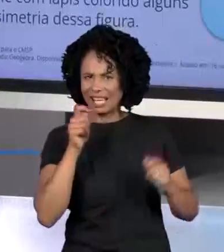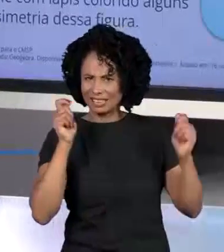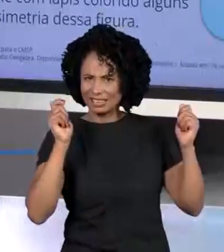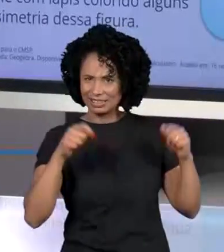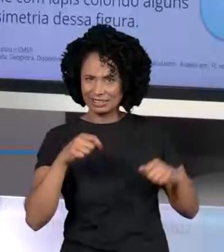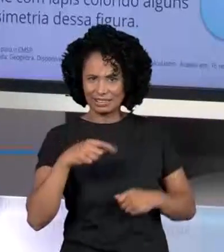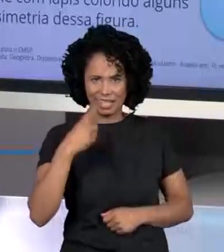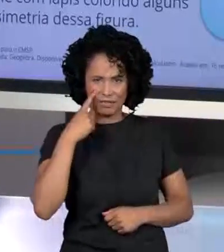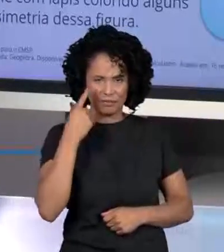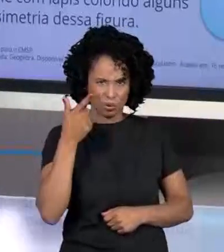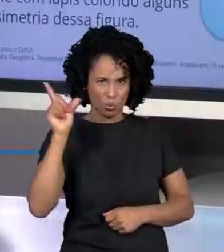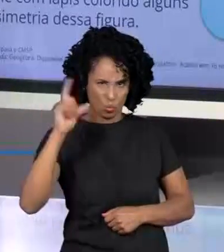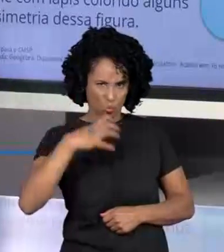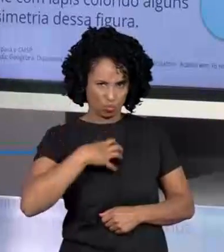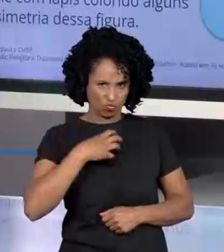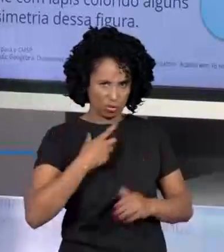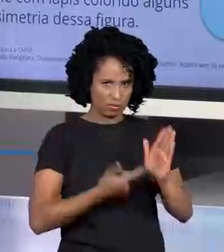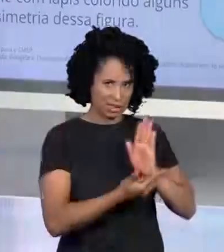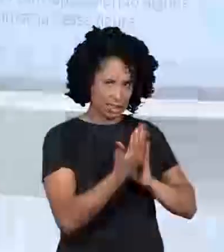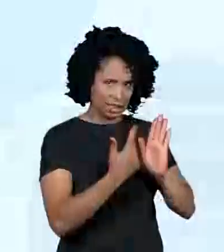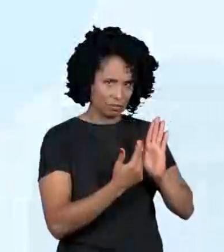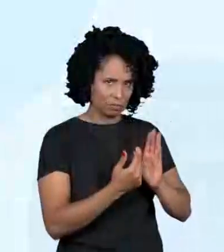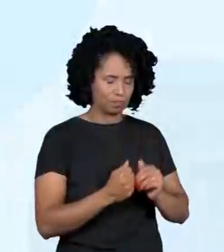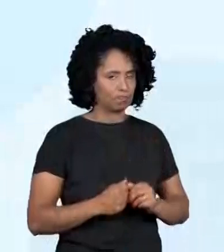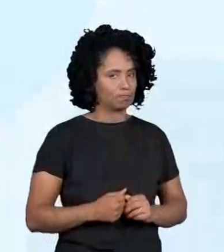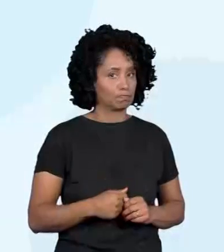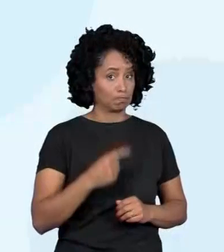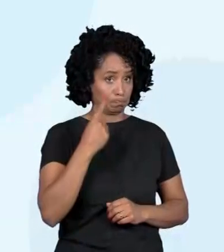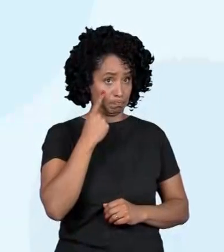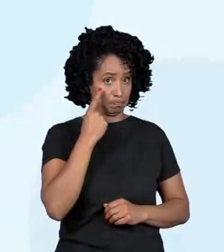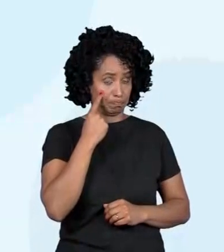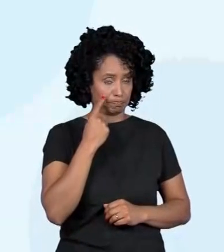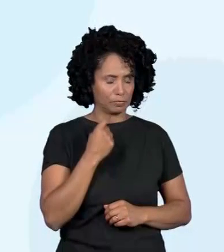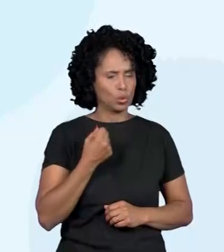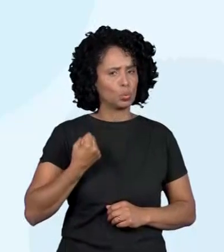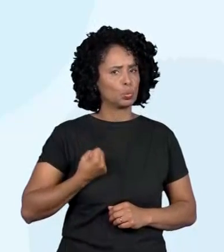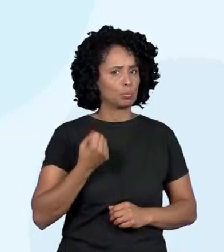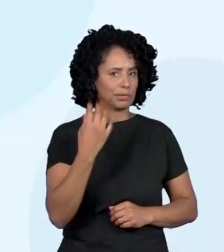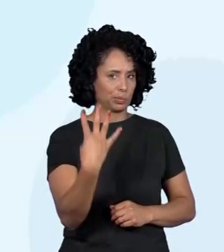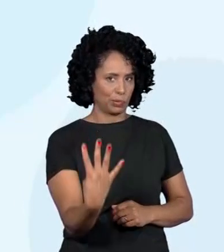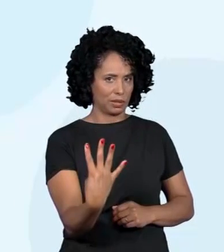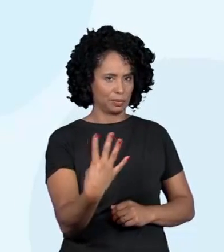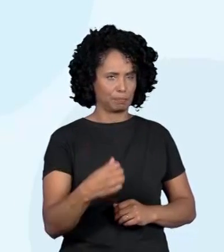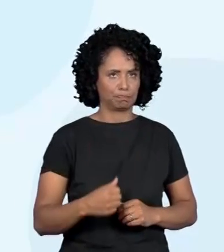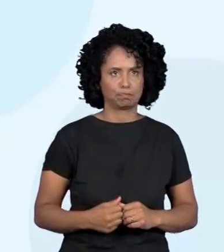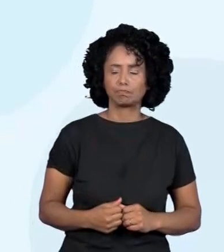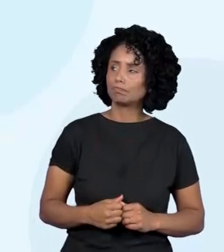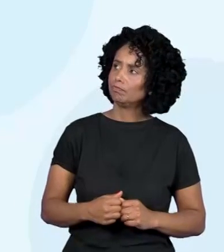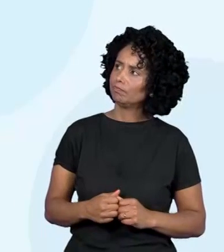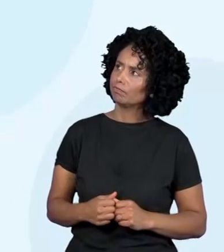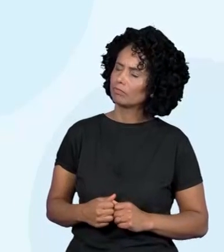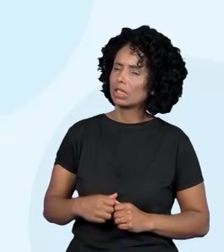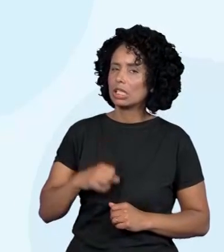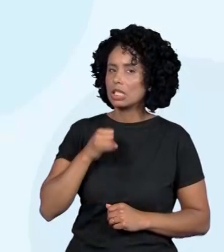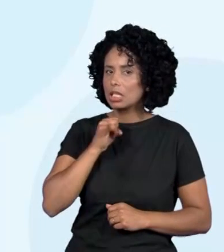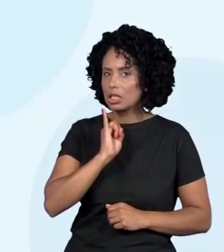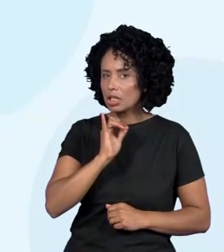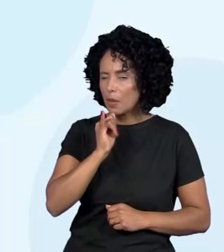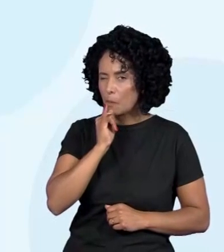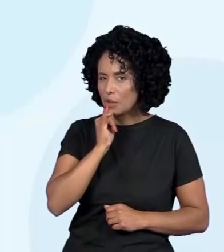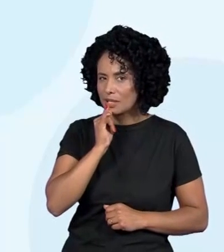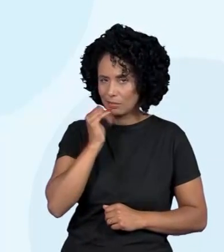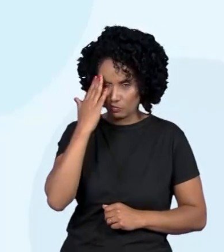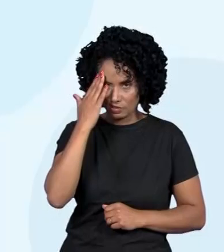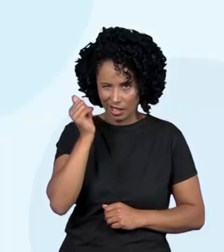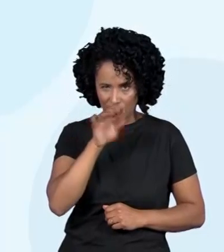ver na próxima atividade? Olha só. Então, na atividade 4, se cada quadradinho dessa